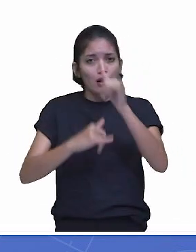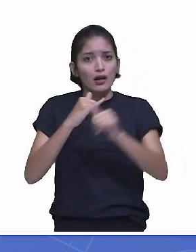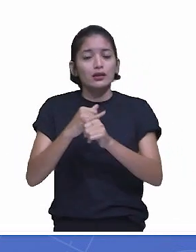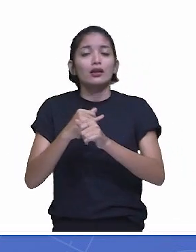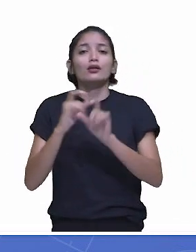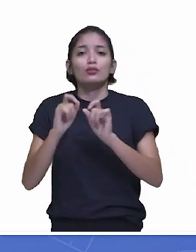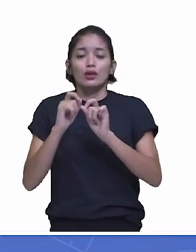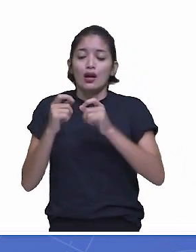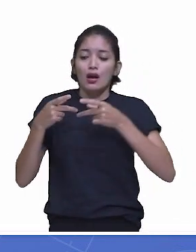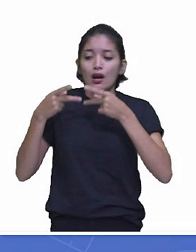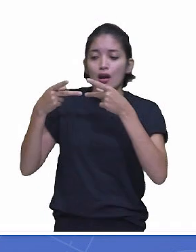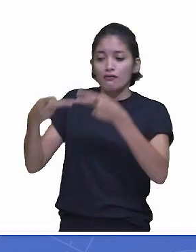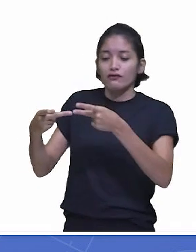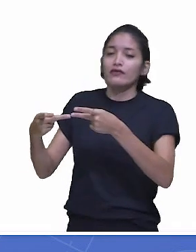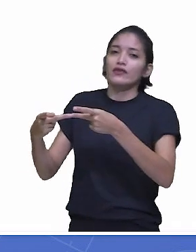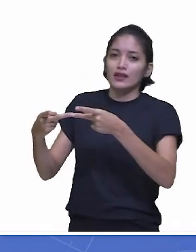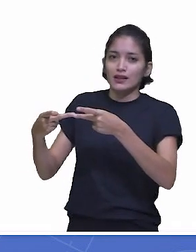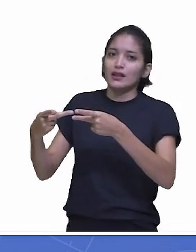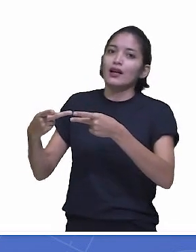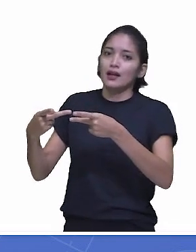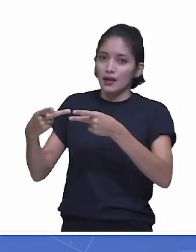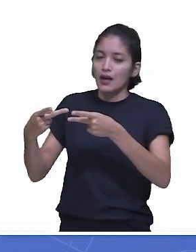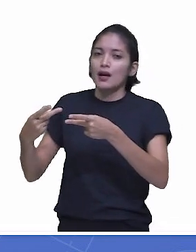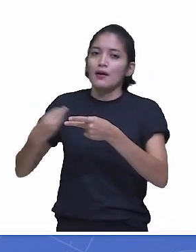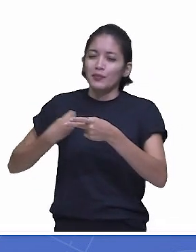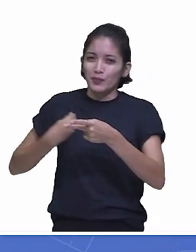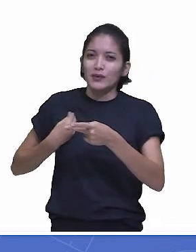arte online, mais visitas pessoais